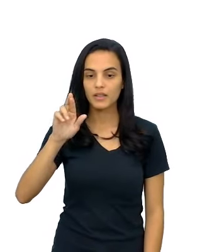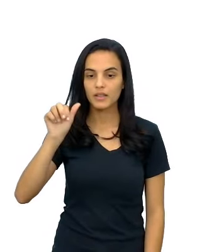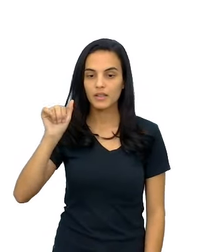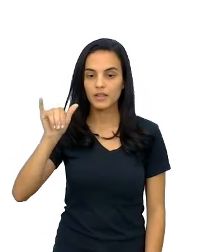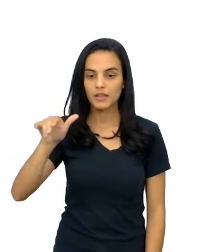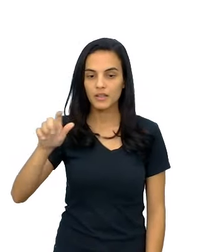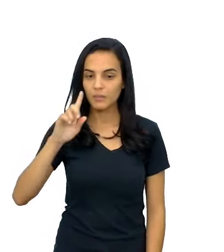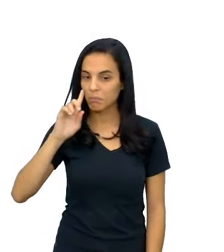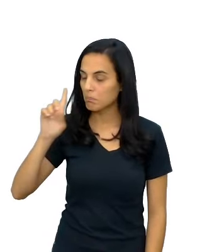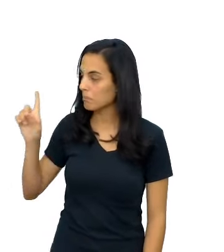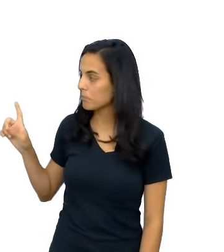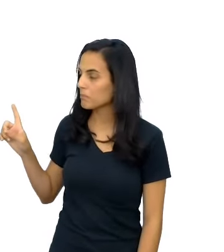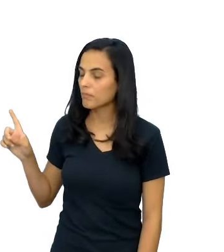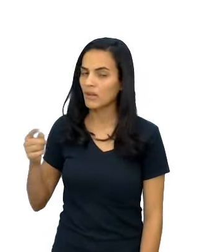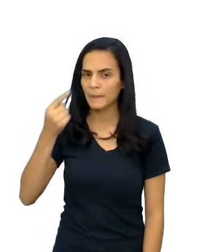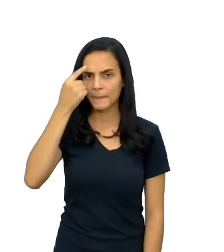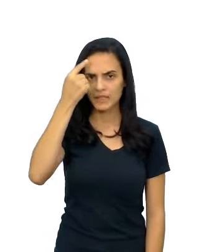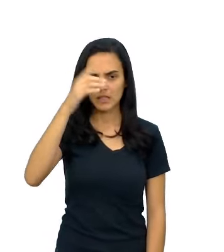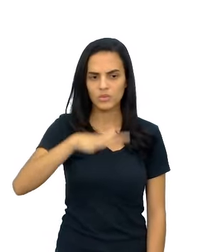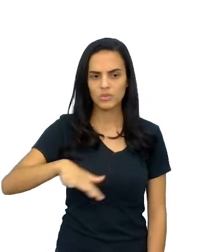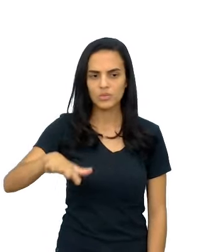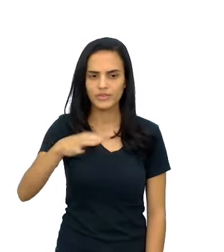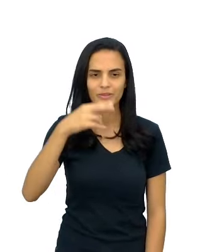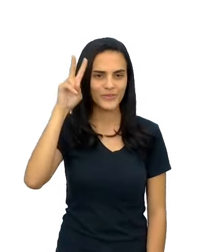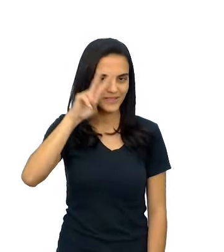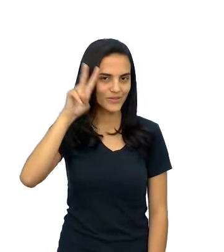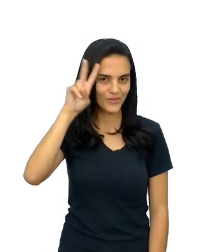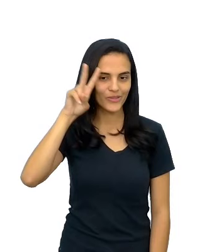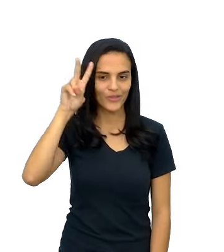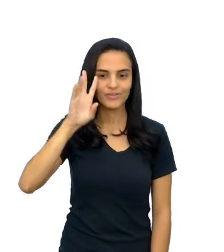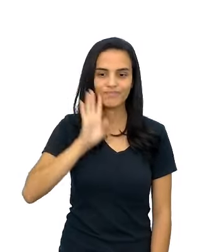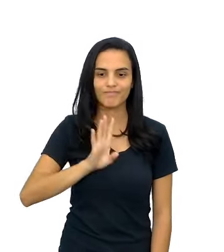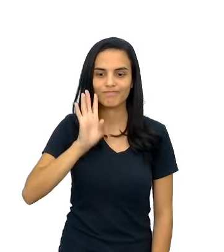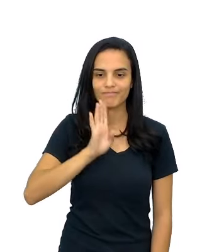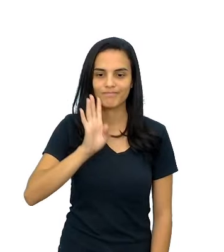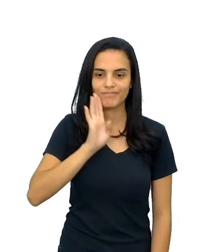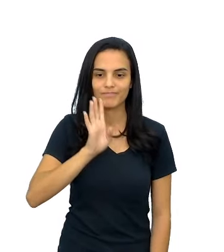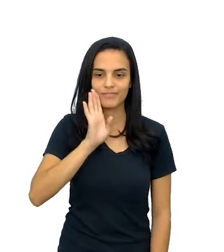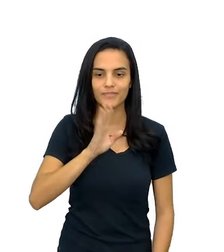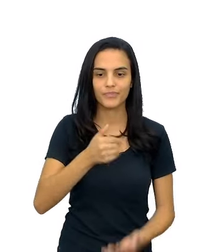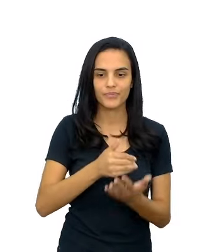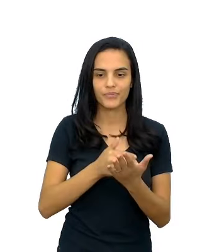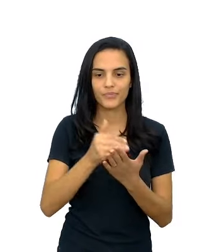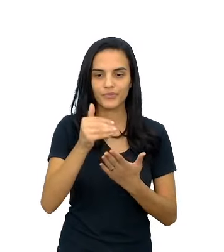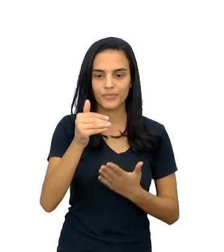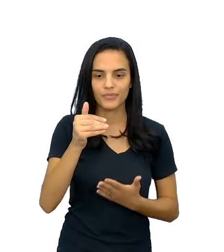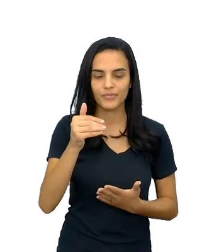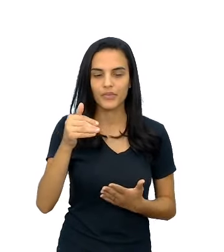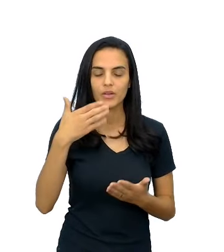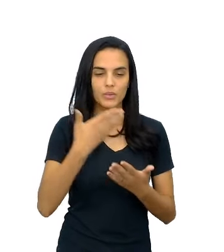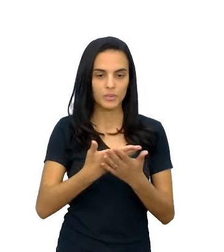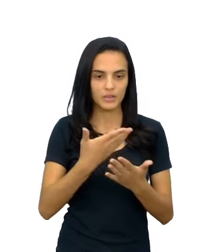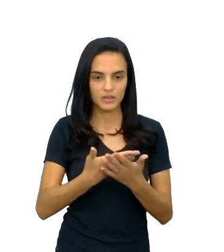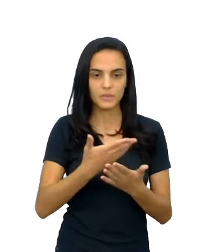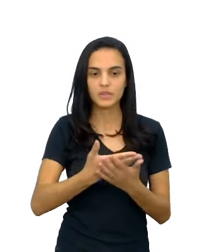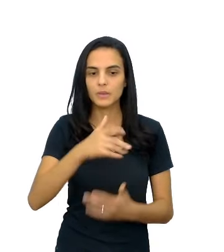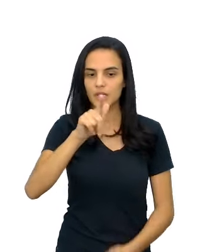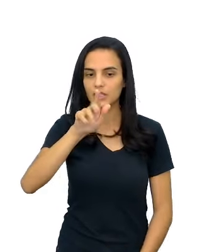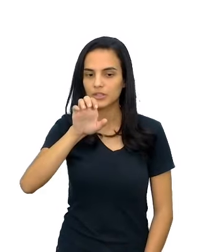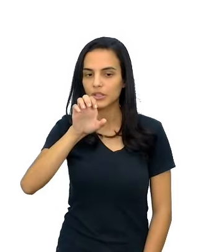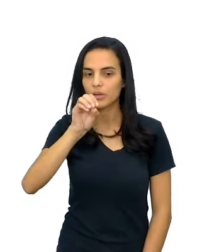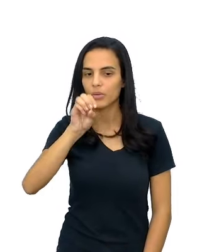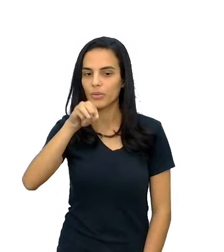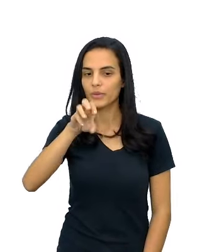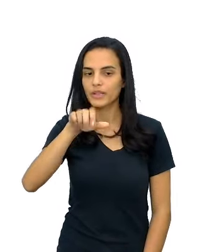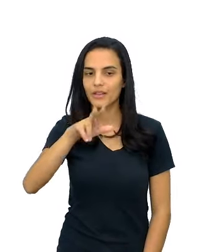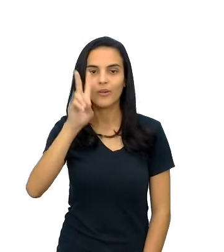né, todos vocês aí, né, nós temos uma história bem bacana do início, né, dos estudos sobre a geometria. Hoje eu lembrei